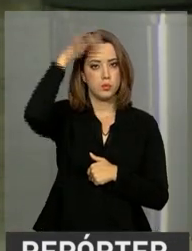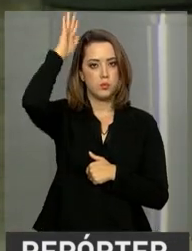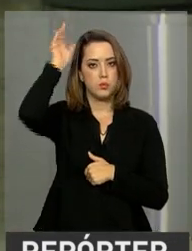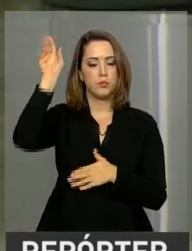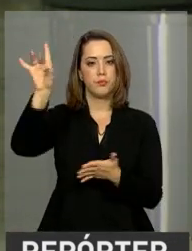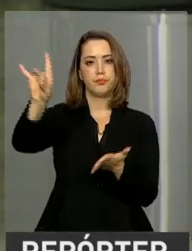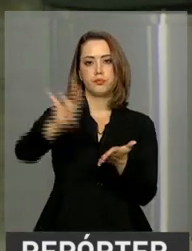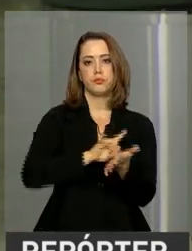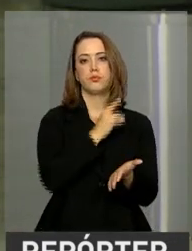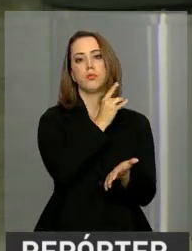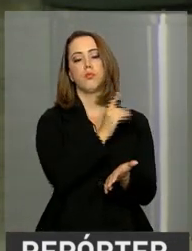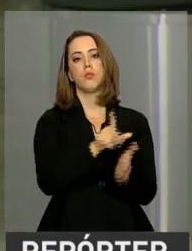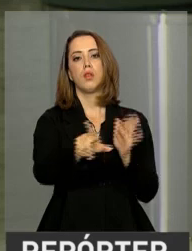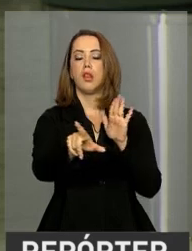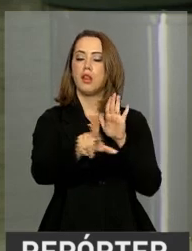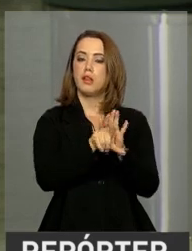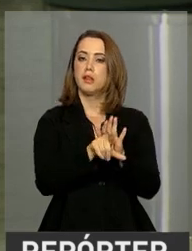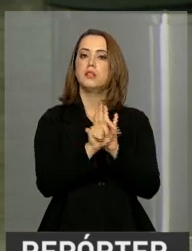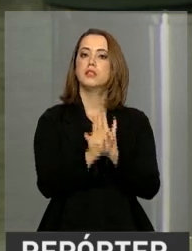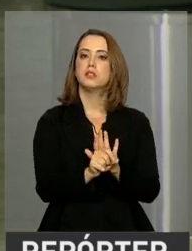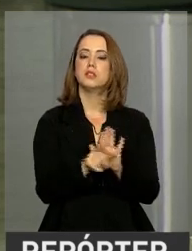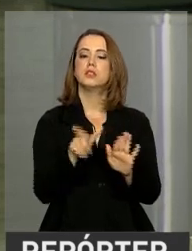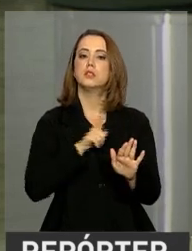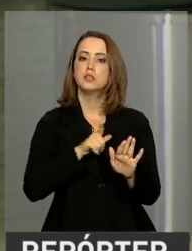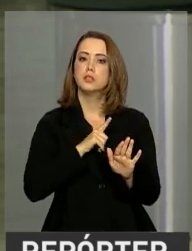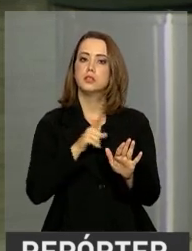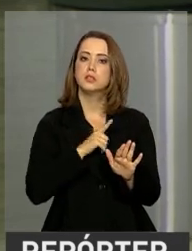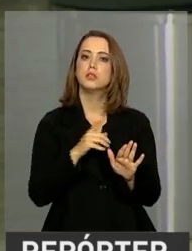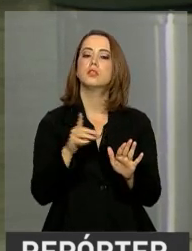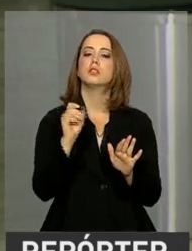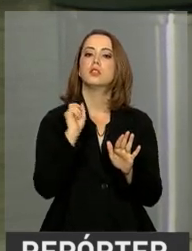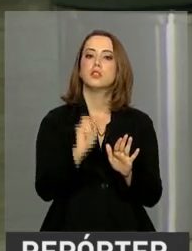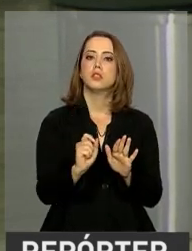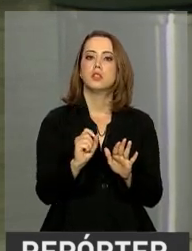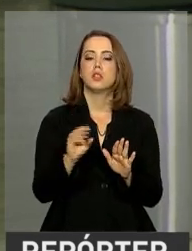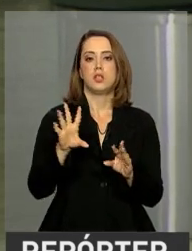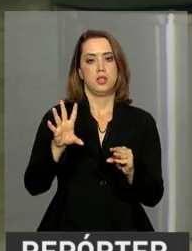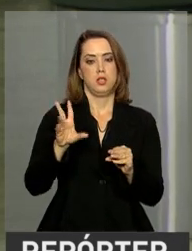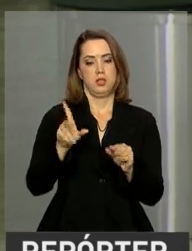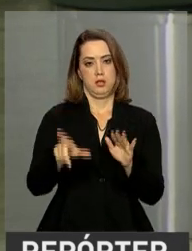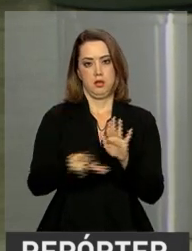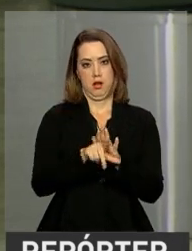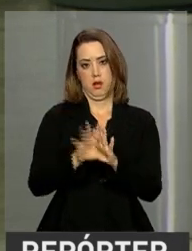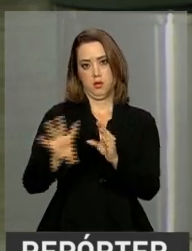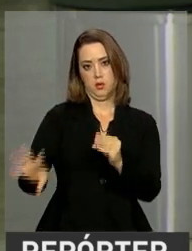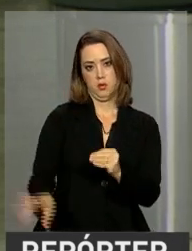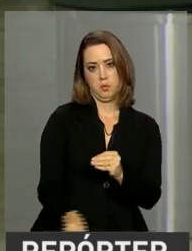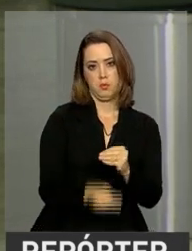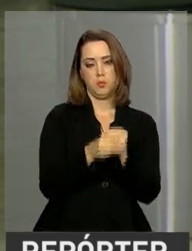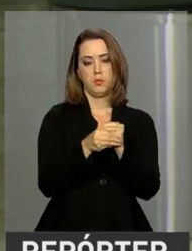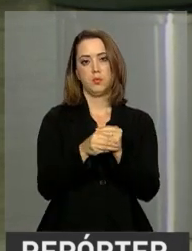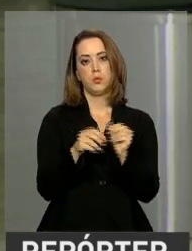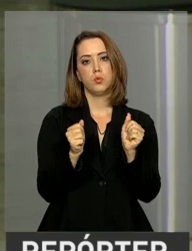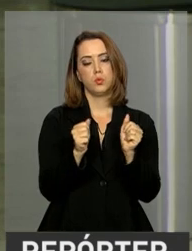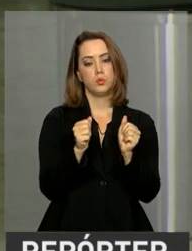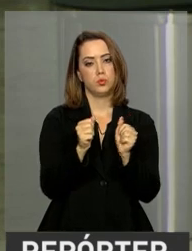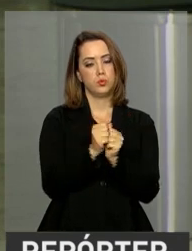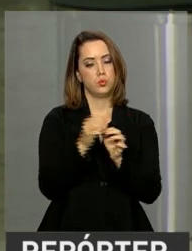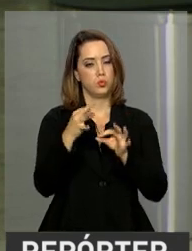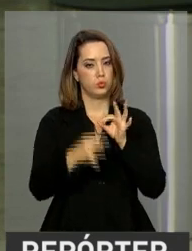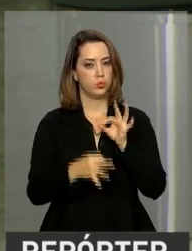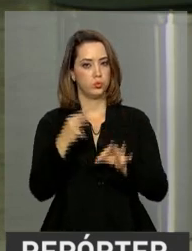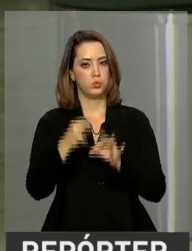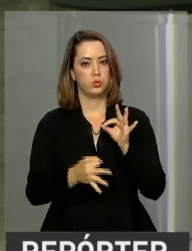que regulamenta os mandados de injunção. Um mandado de injunção é um instrumento jurídico que pode